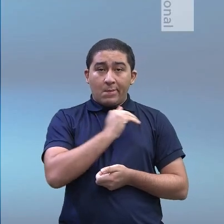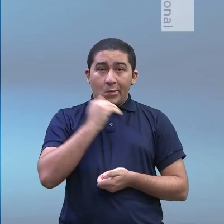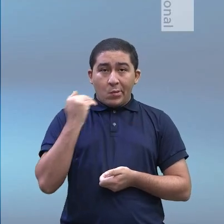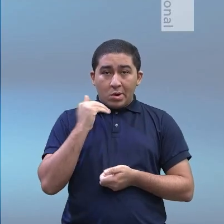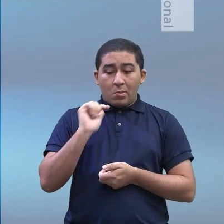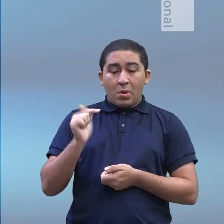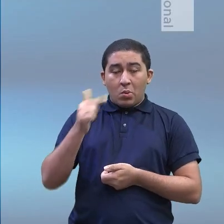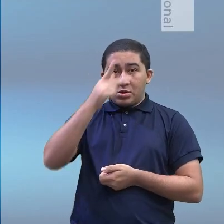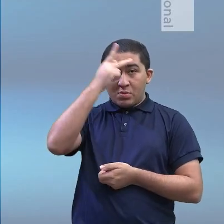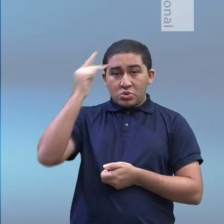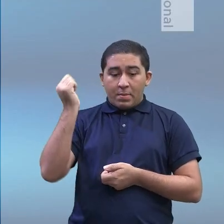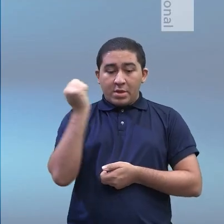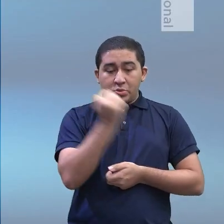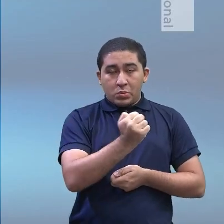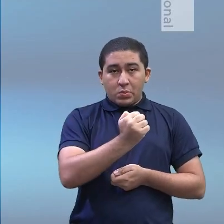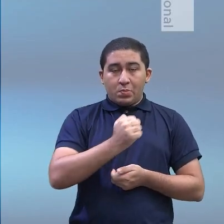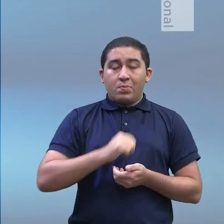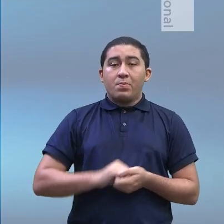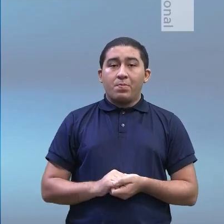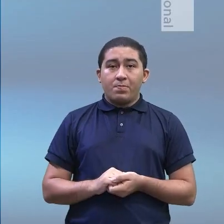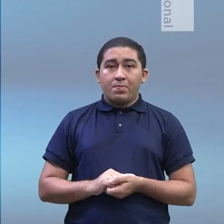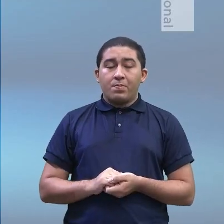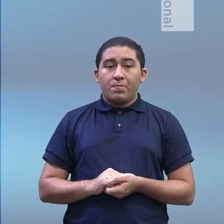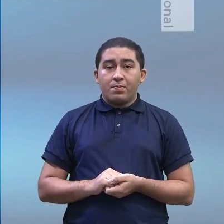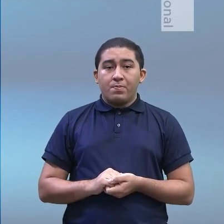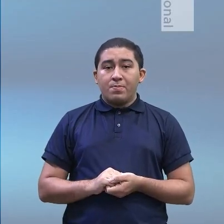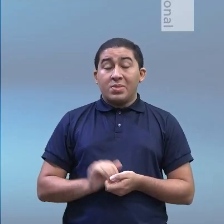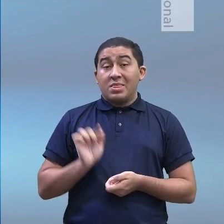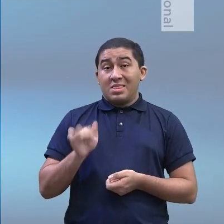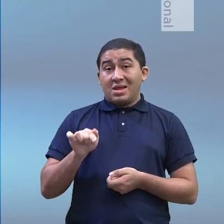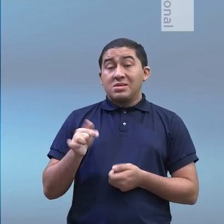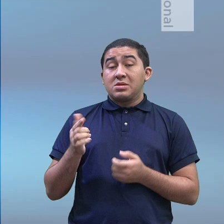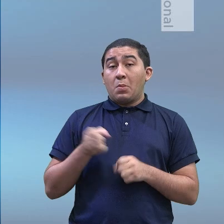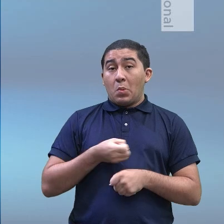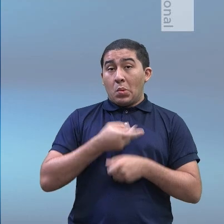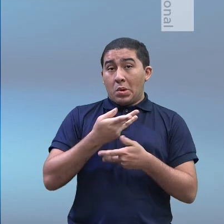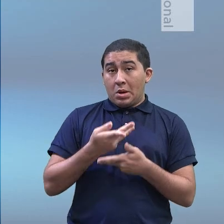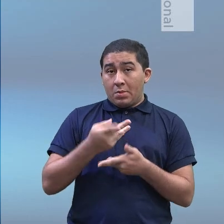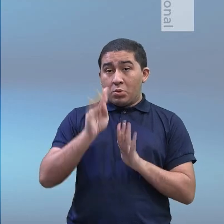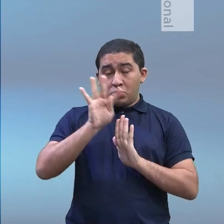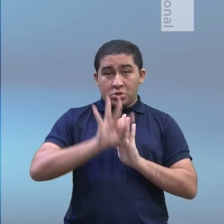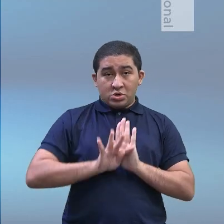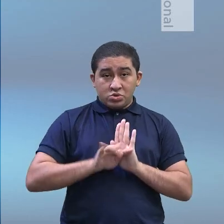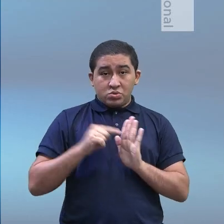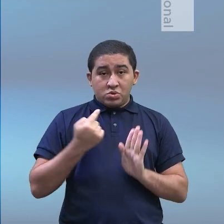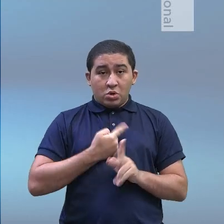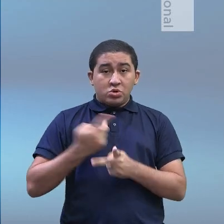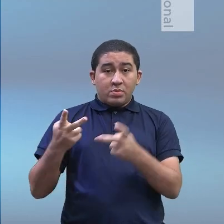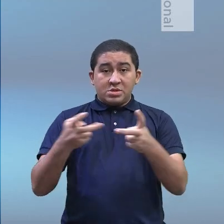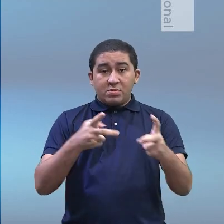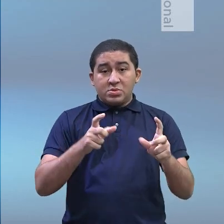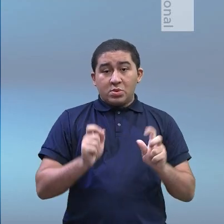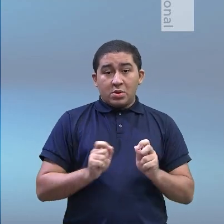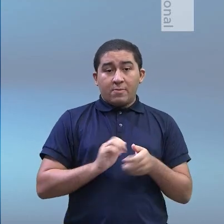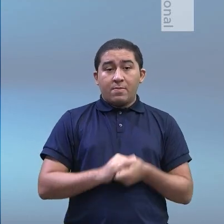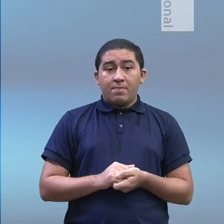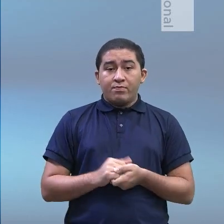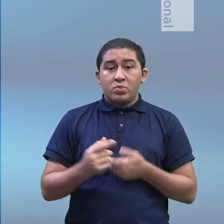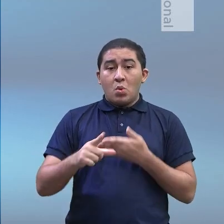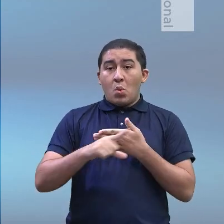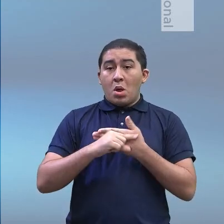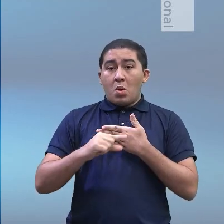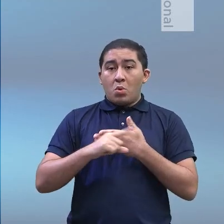na verdade. Então, nesse poema, nós vamos observar, né, que o autor Mário